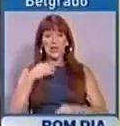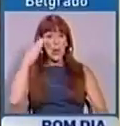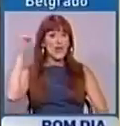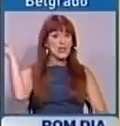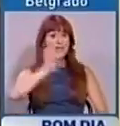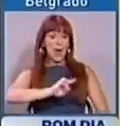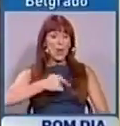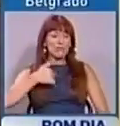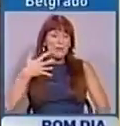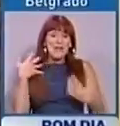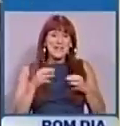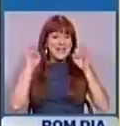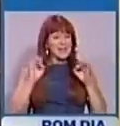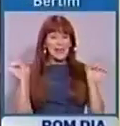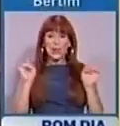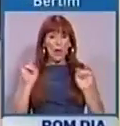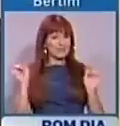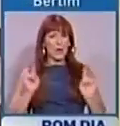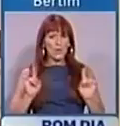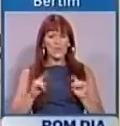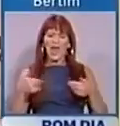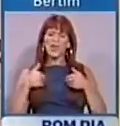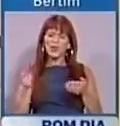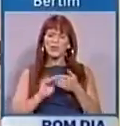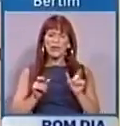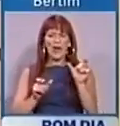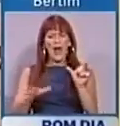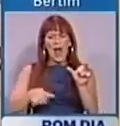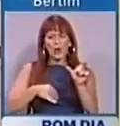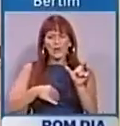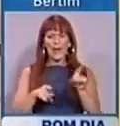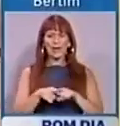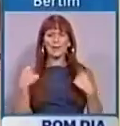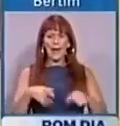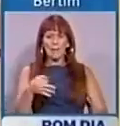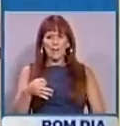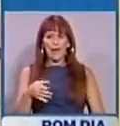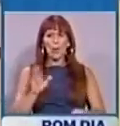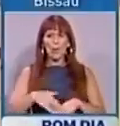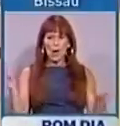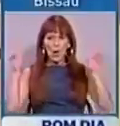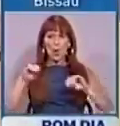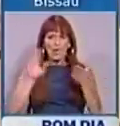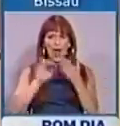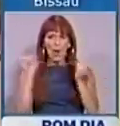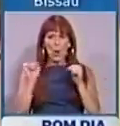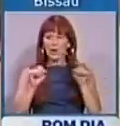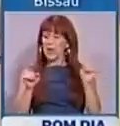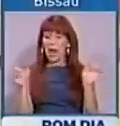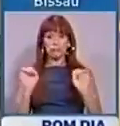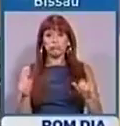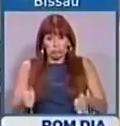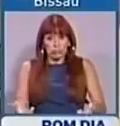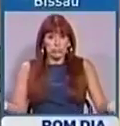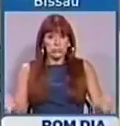Não? Penso que não, mas não tenho a certeza. Não. Ajude-me a escrever, adotar ainda leva P com o novo acordo? Não. Já não? Certeza?